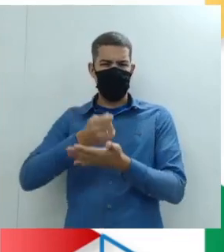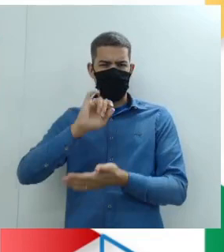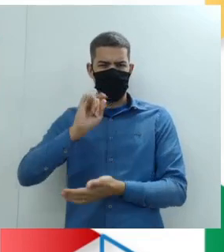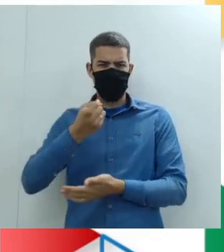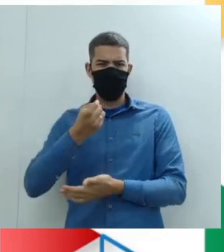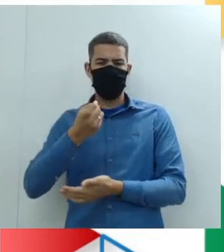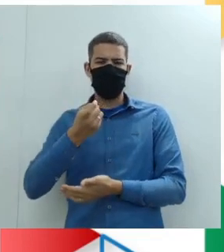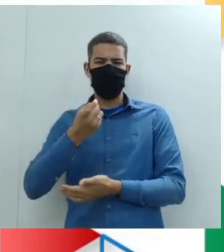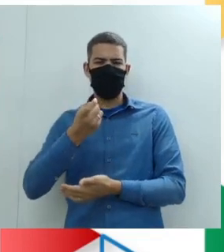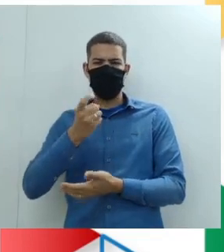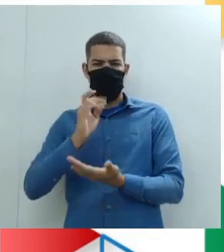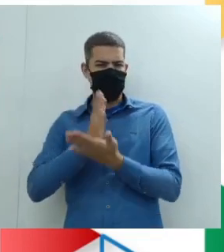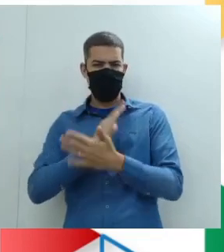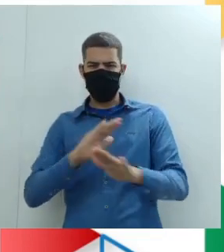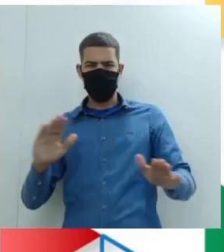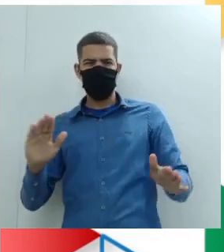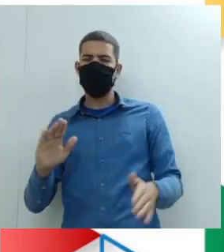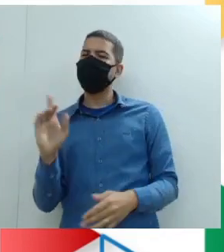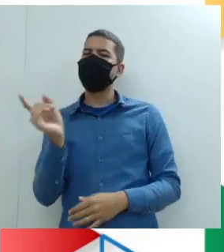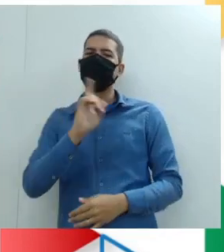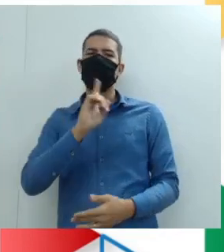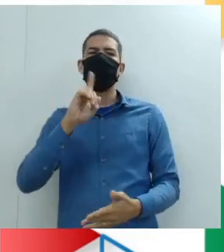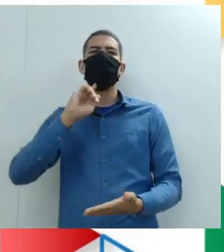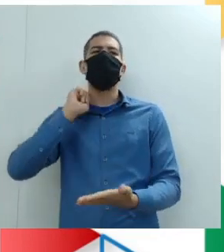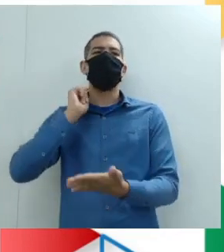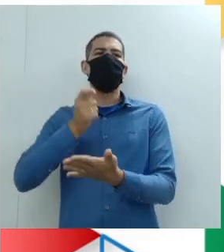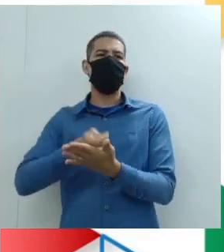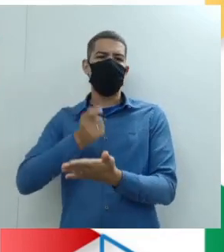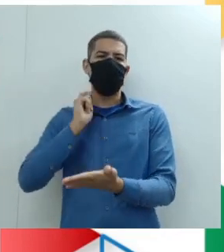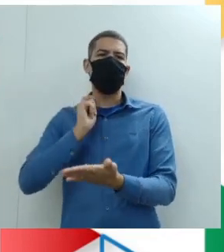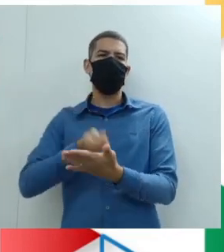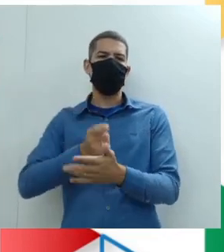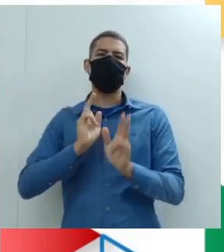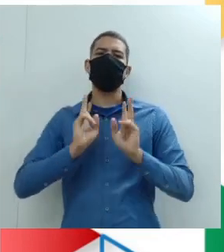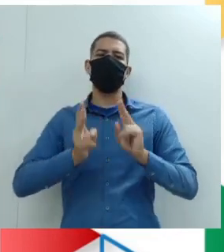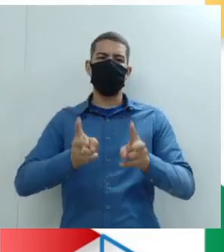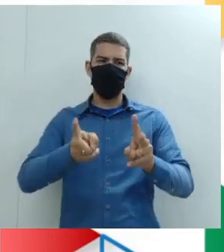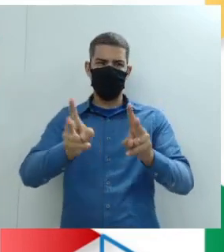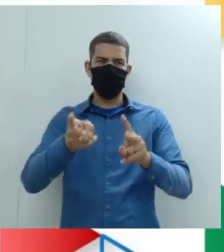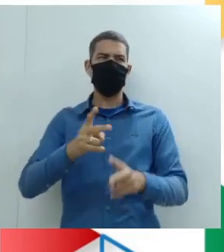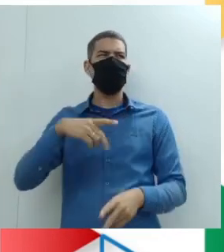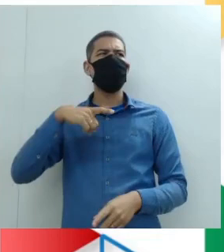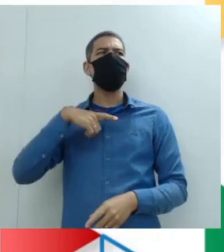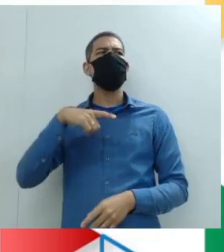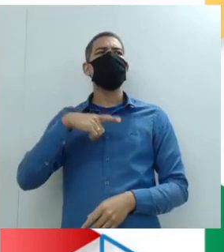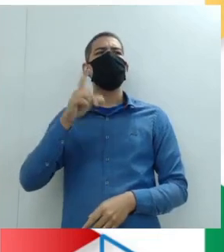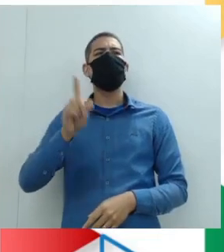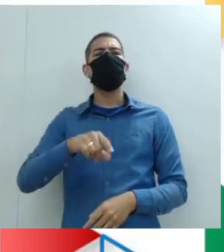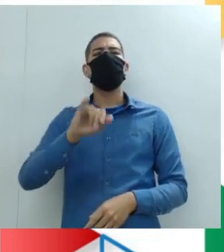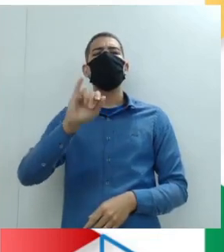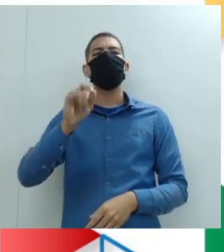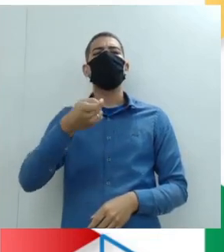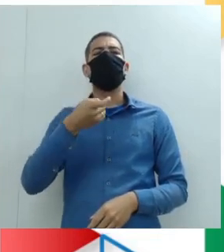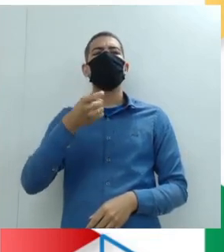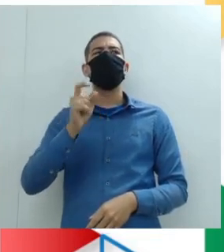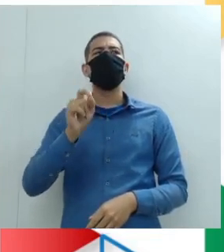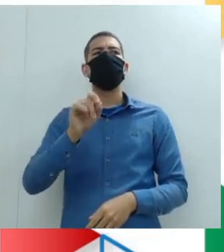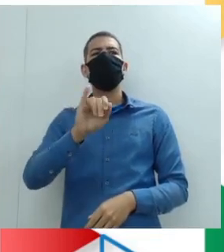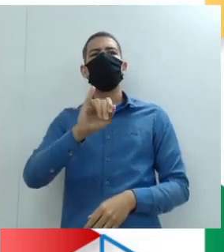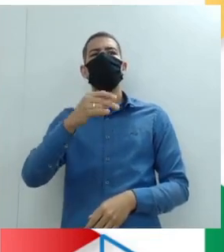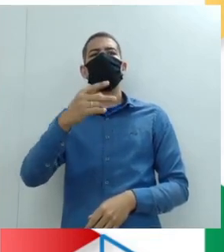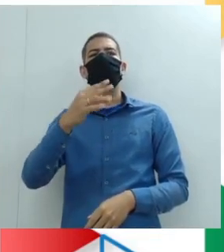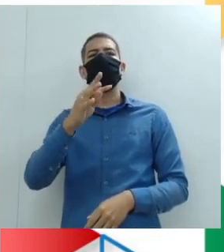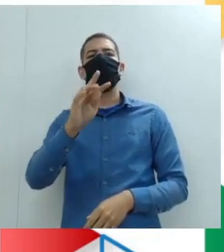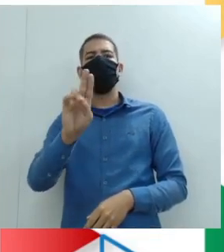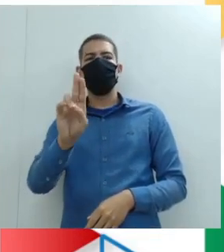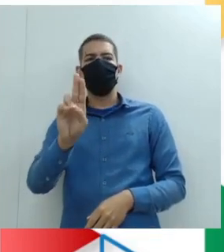tributos? Quem dera! Estão localizados aí e tem uma tal de taxa chamada